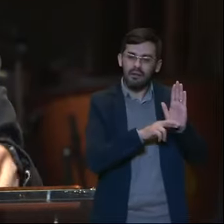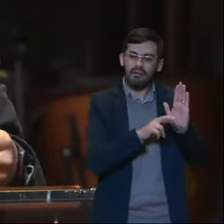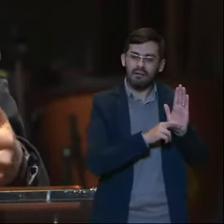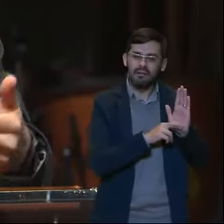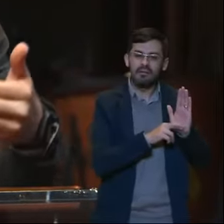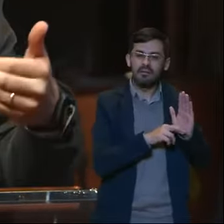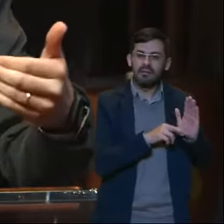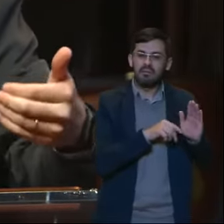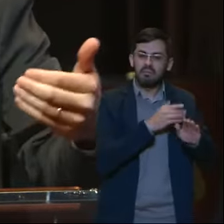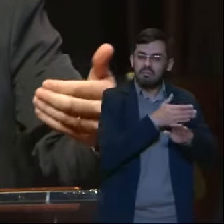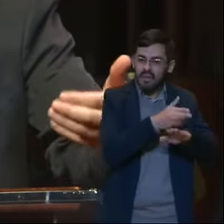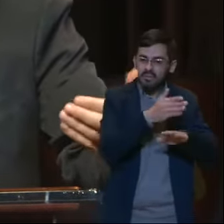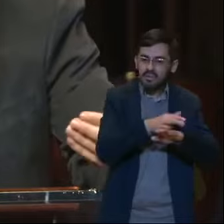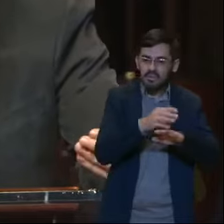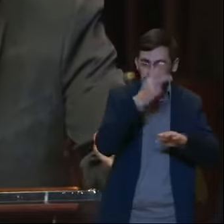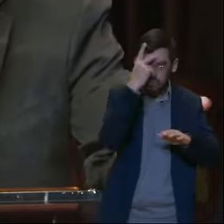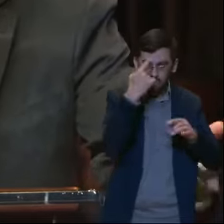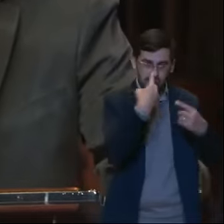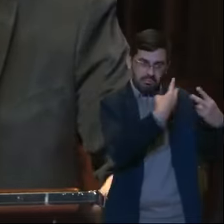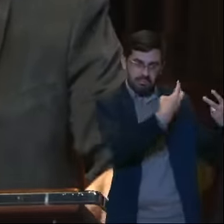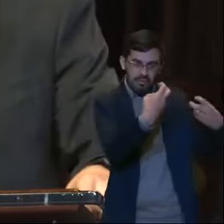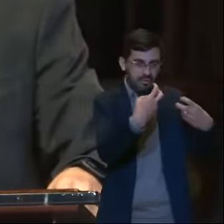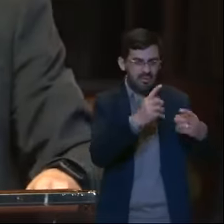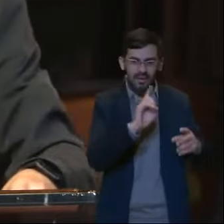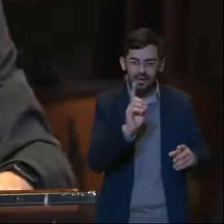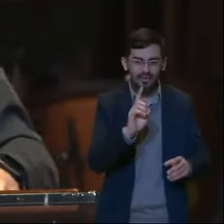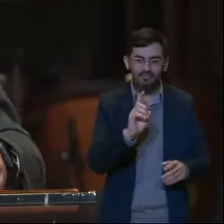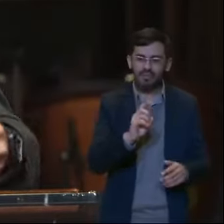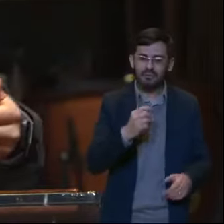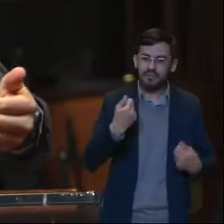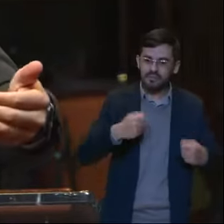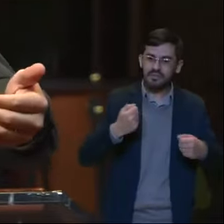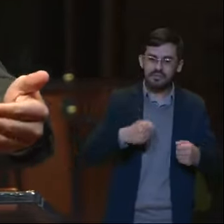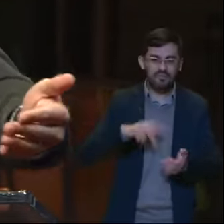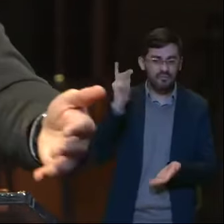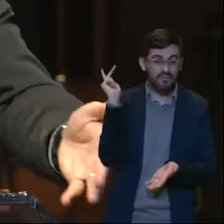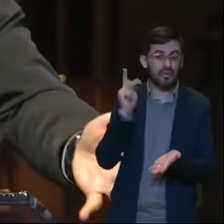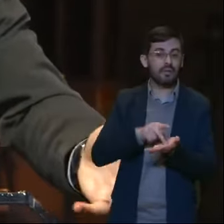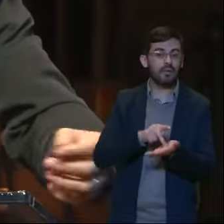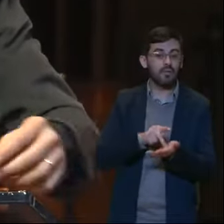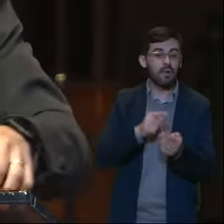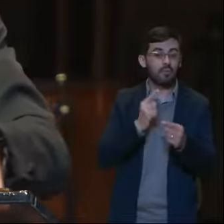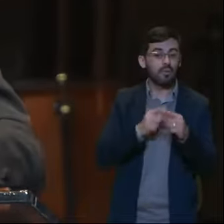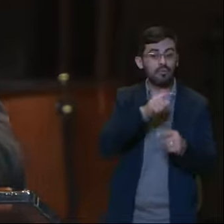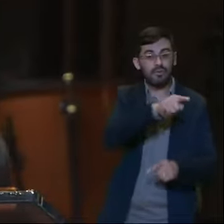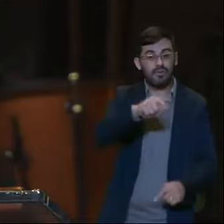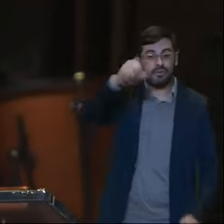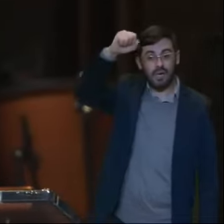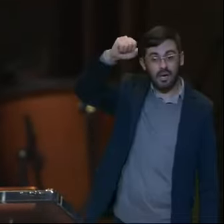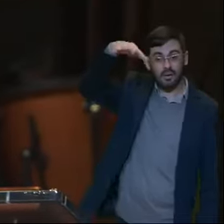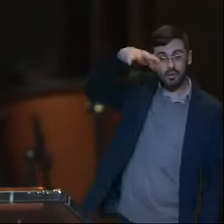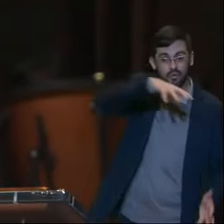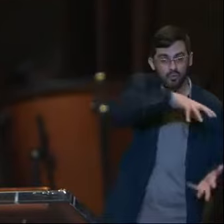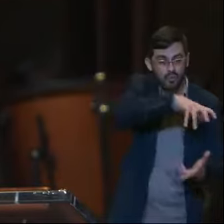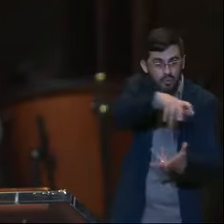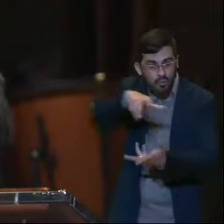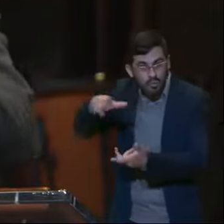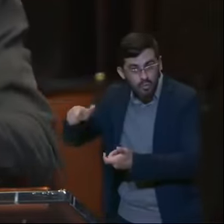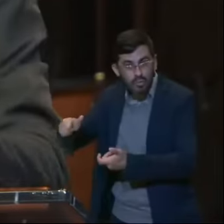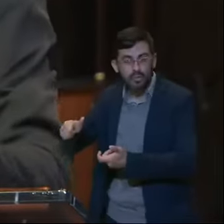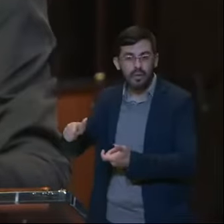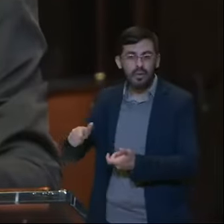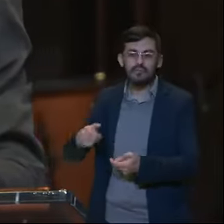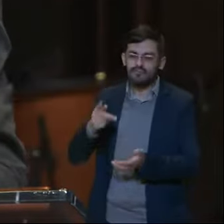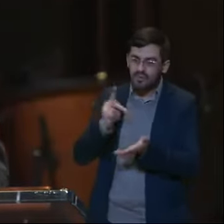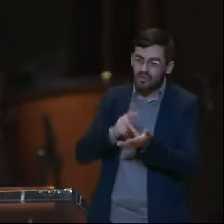para você. Deixa isso transbordar no seu dia a dia. Vocês são luz do mundo quando vocês fazem isso. A luz de Jesus